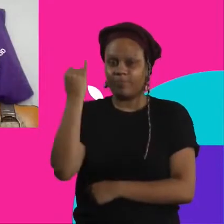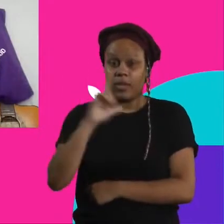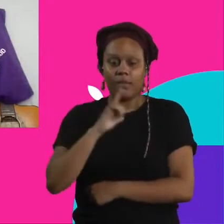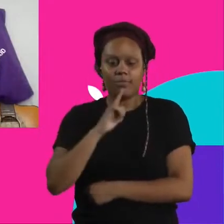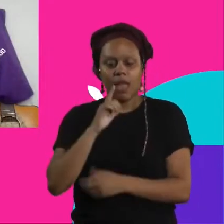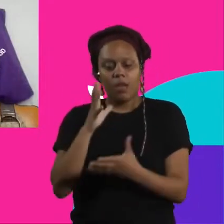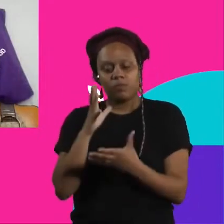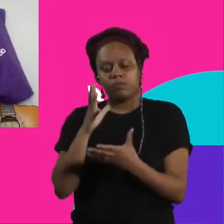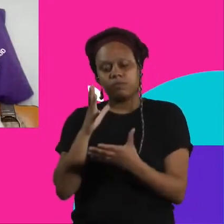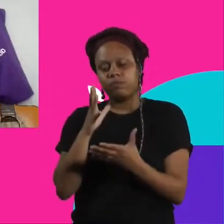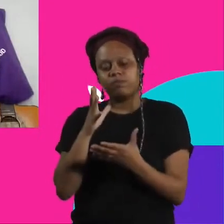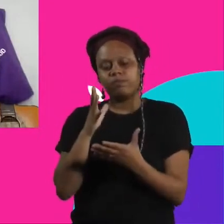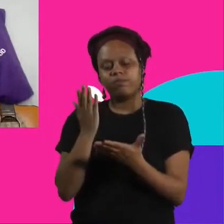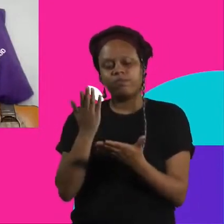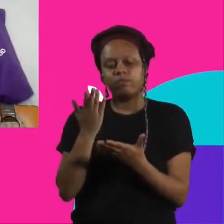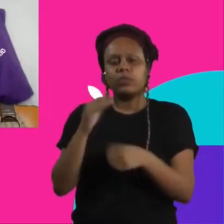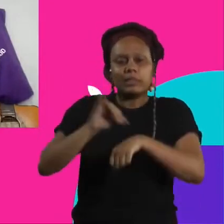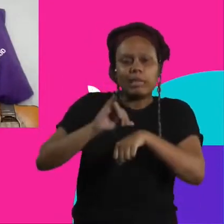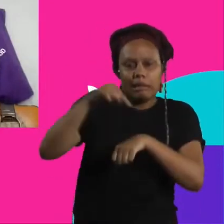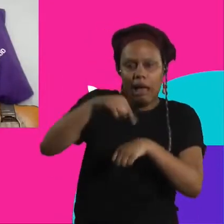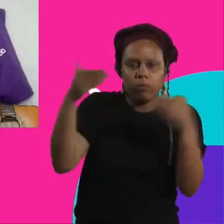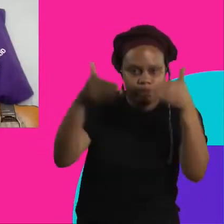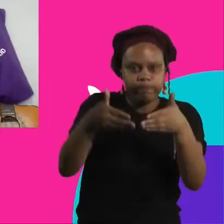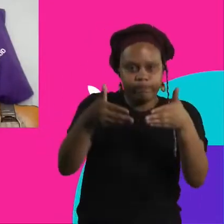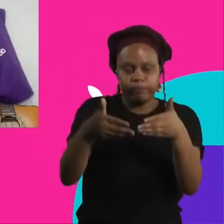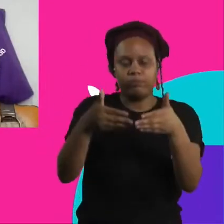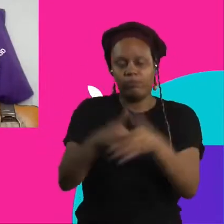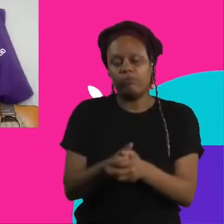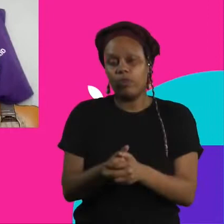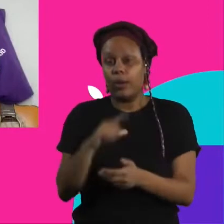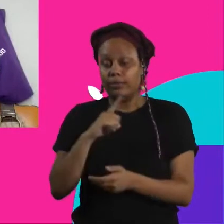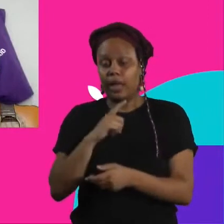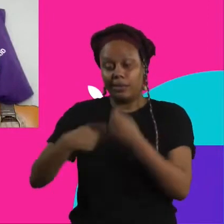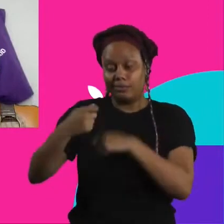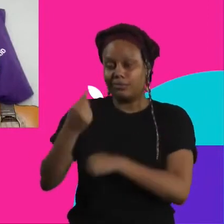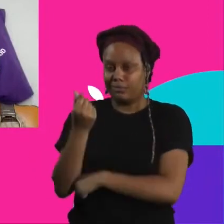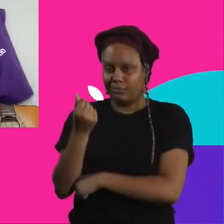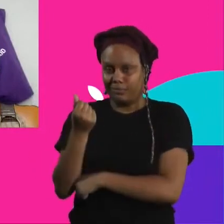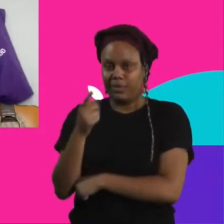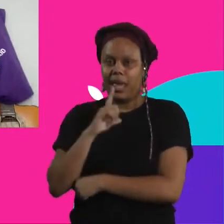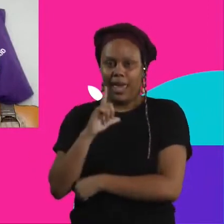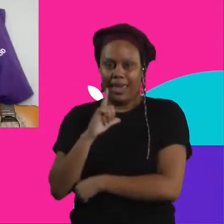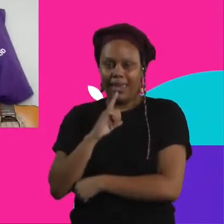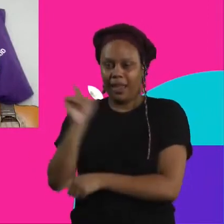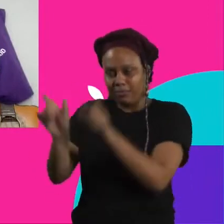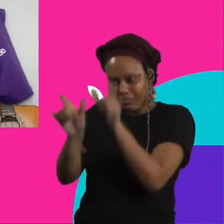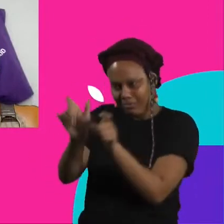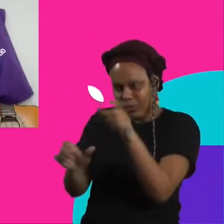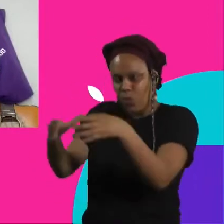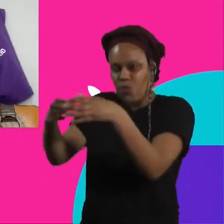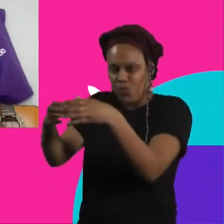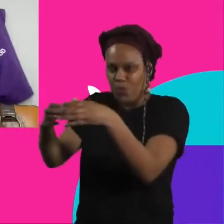conversa aqui, para ser bem honesto, né? Existe uma expressão dentro do sistema financeiro que é a população desbancarizada, né? Essa expressão